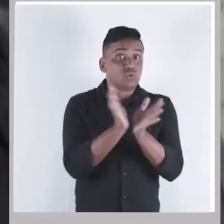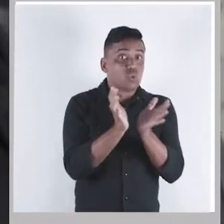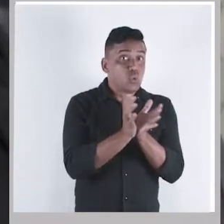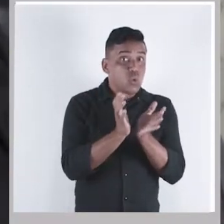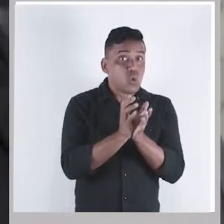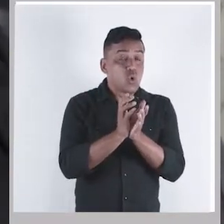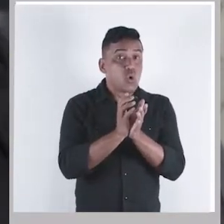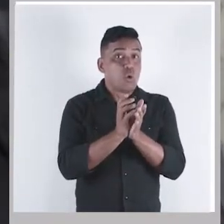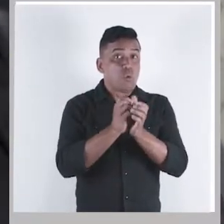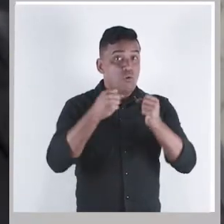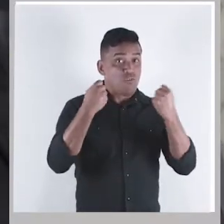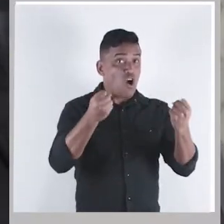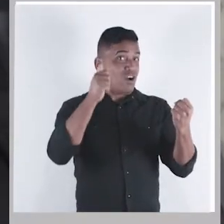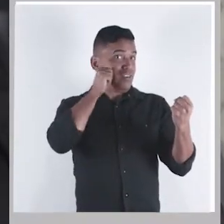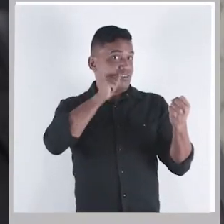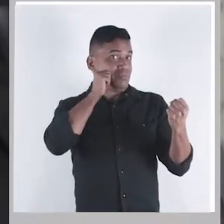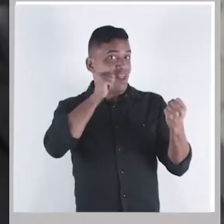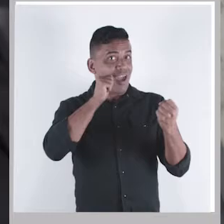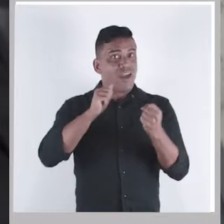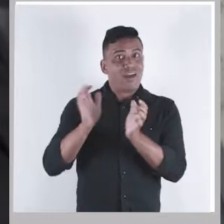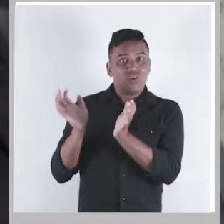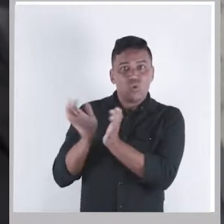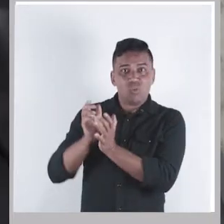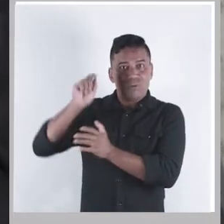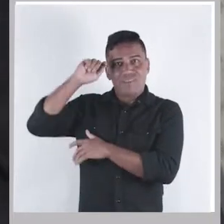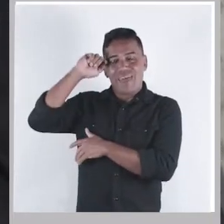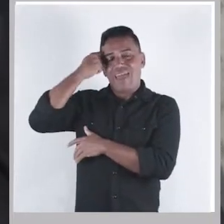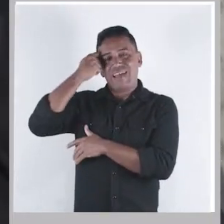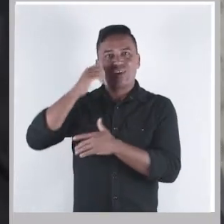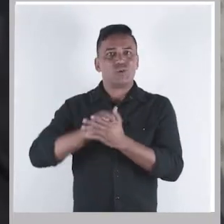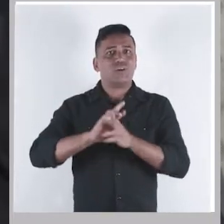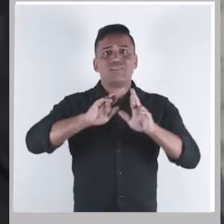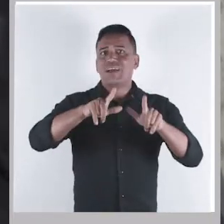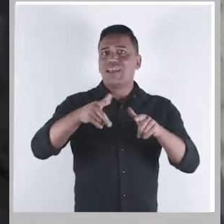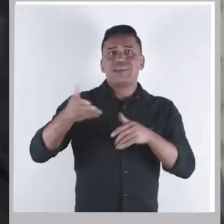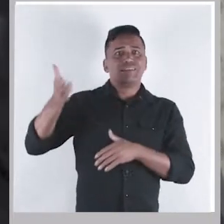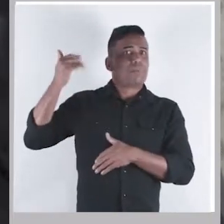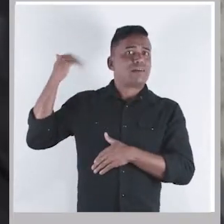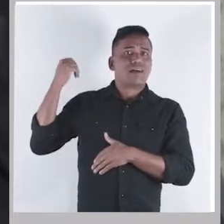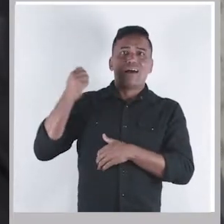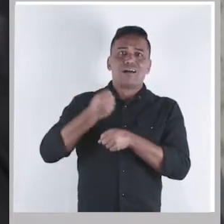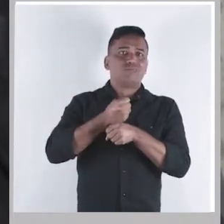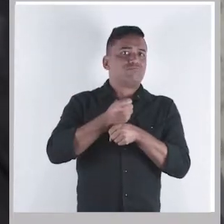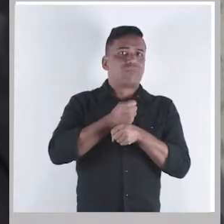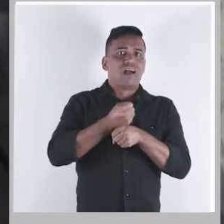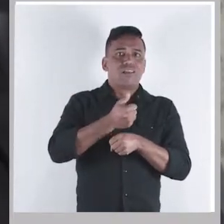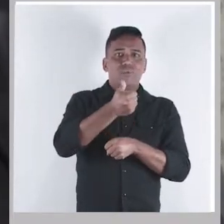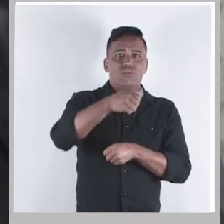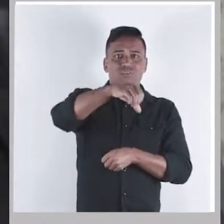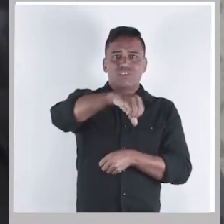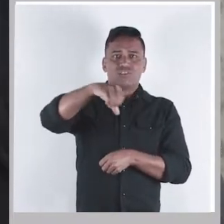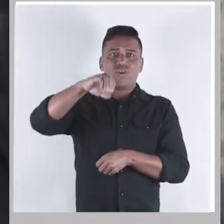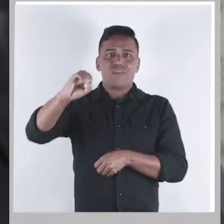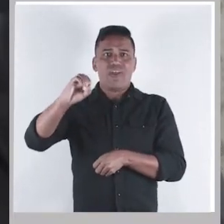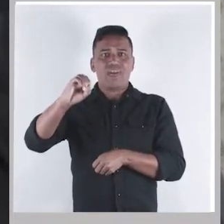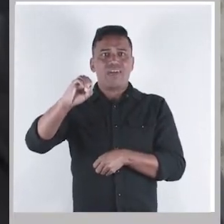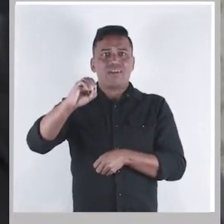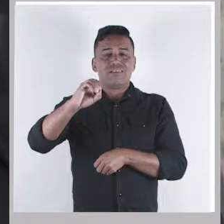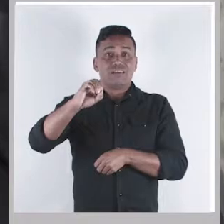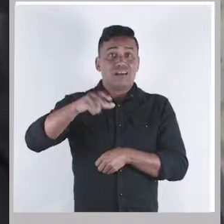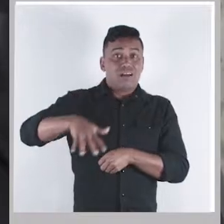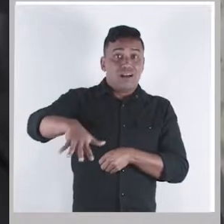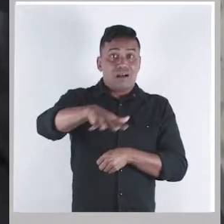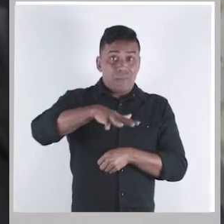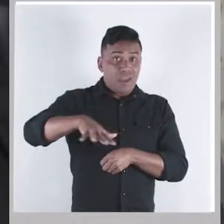Então, assim, esse movimento, ele deu uma mexida nas pautas. Então, hoje, tem uma galera muito